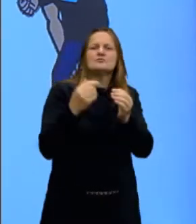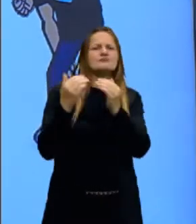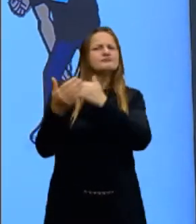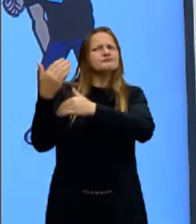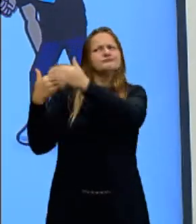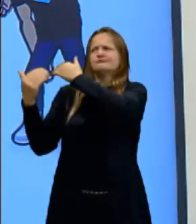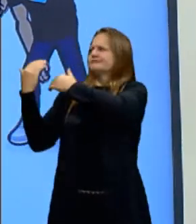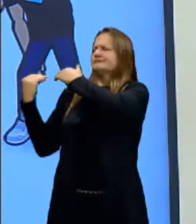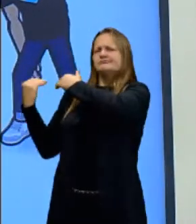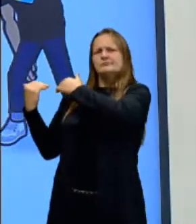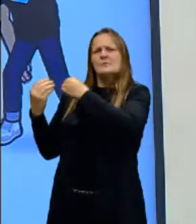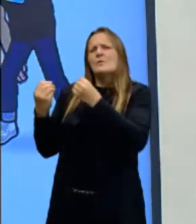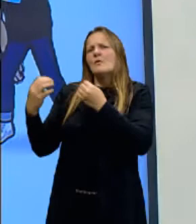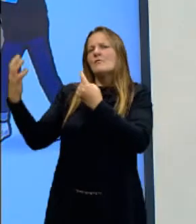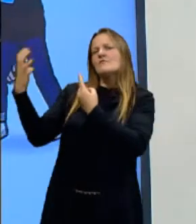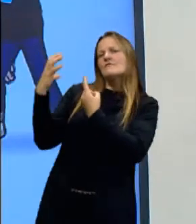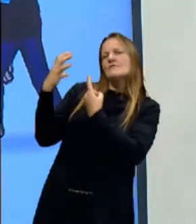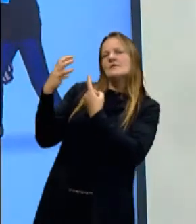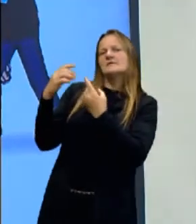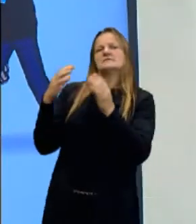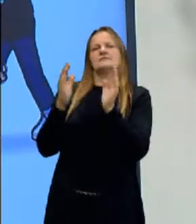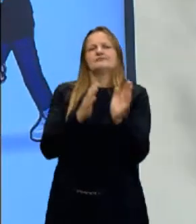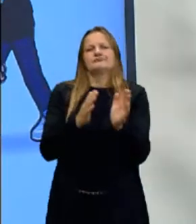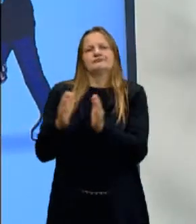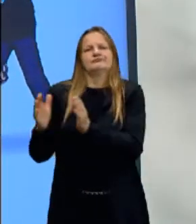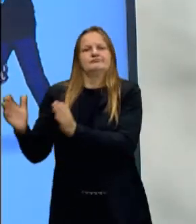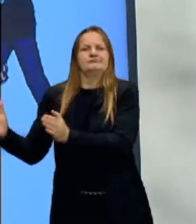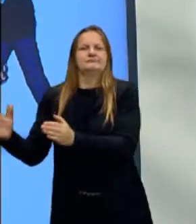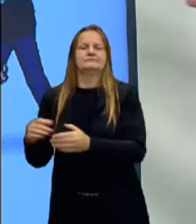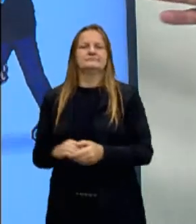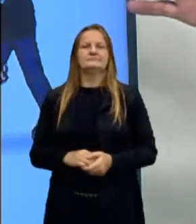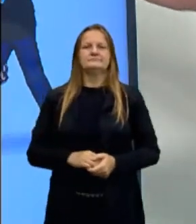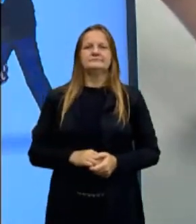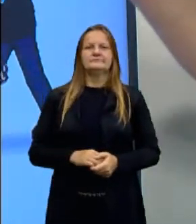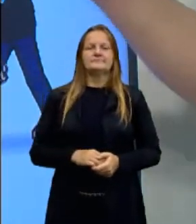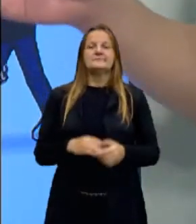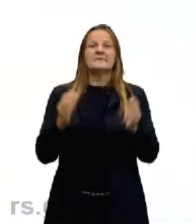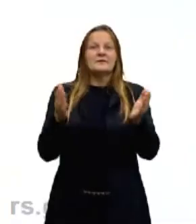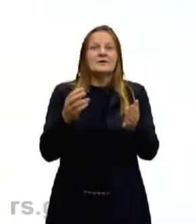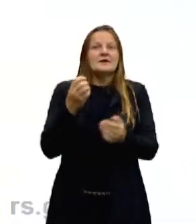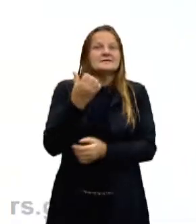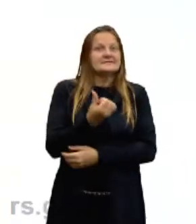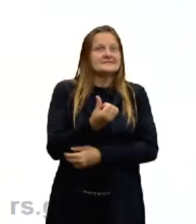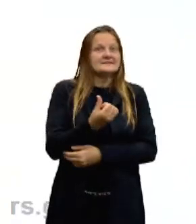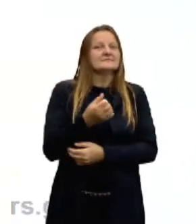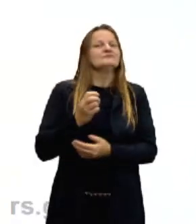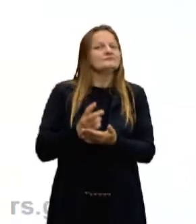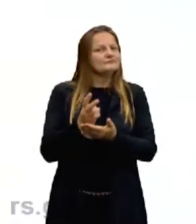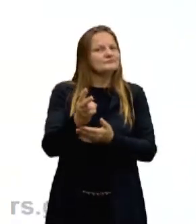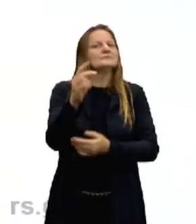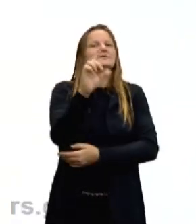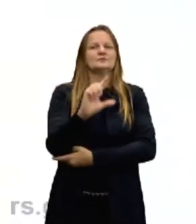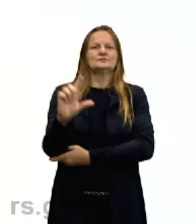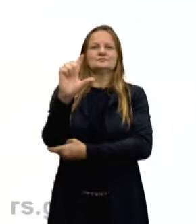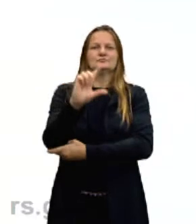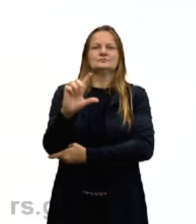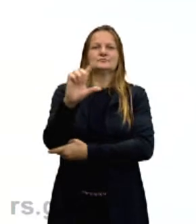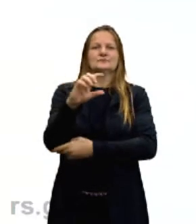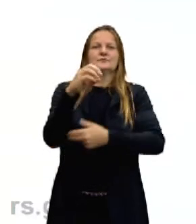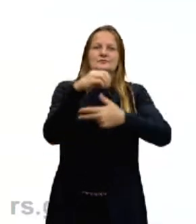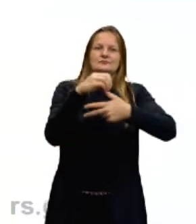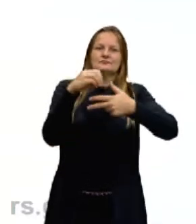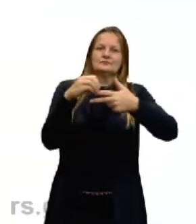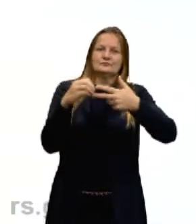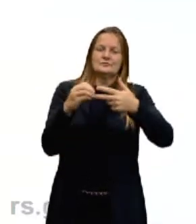qual Quais as influências dela e na aula 6 então a gente continua né literatura períodos